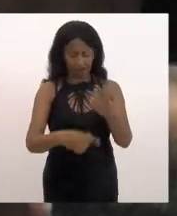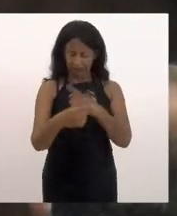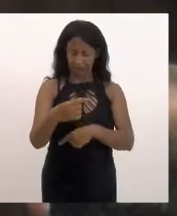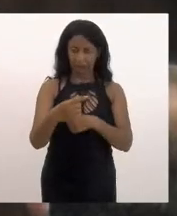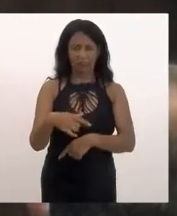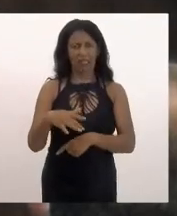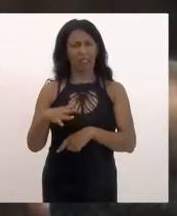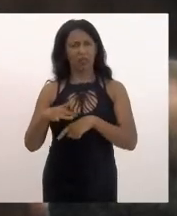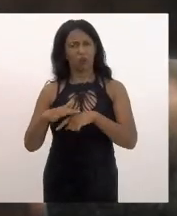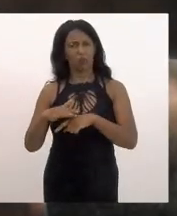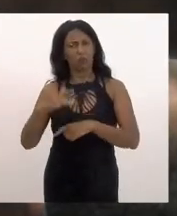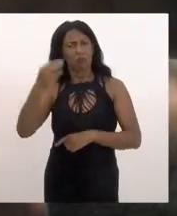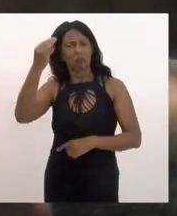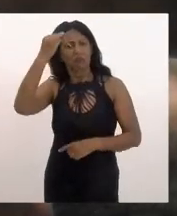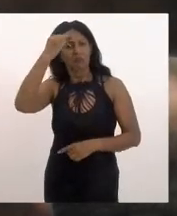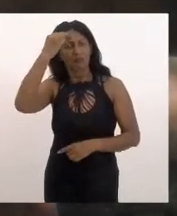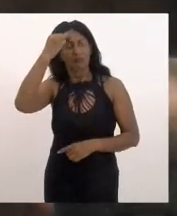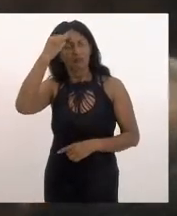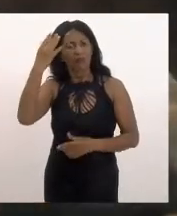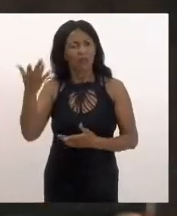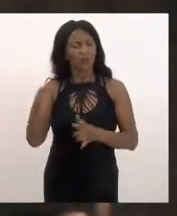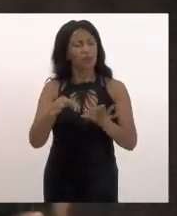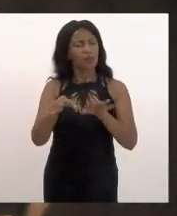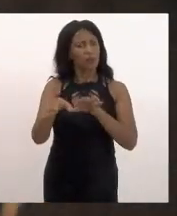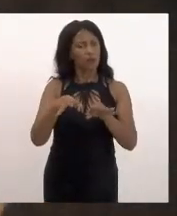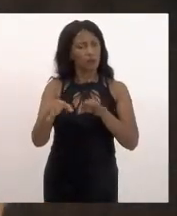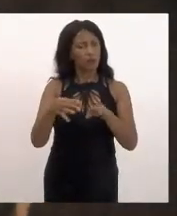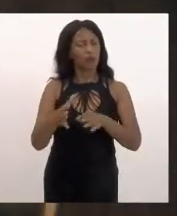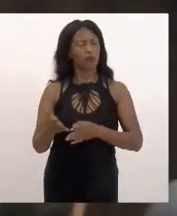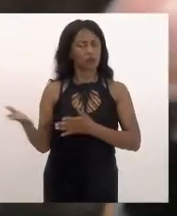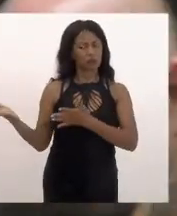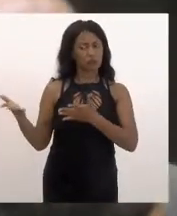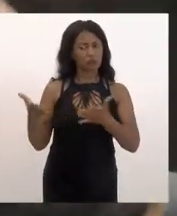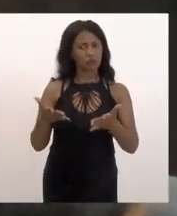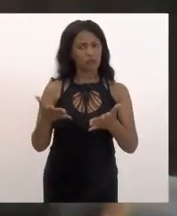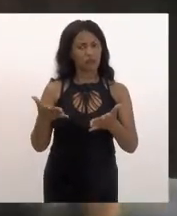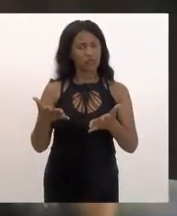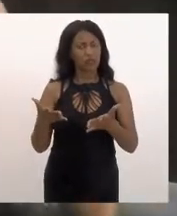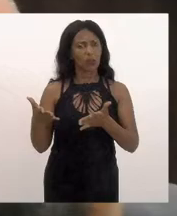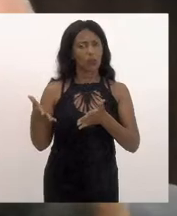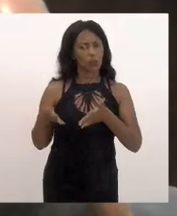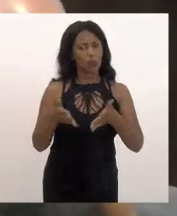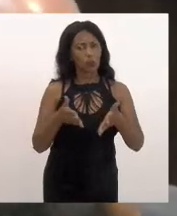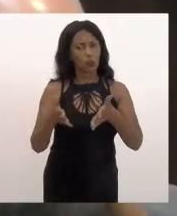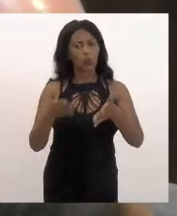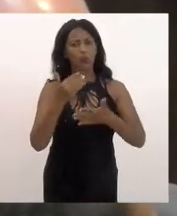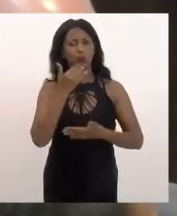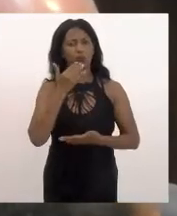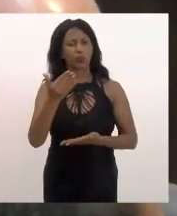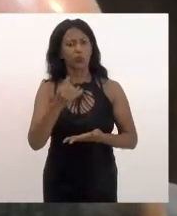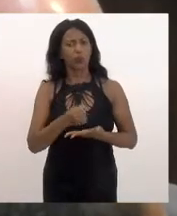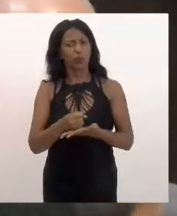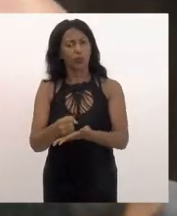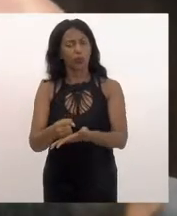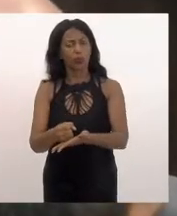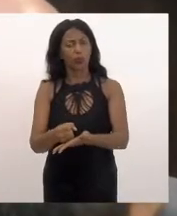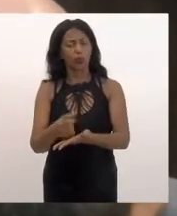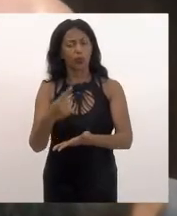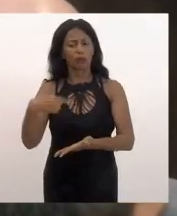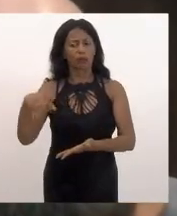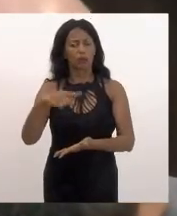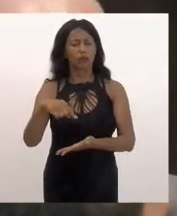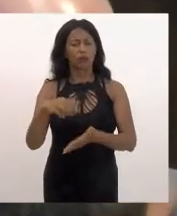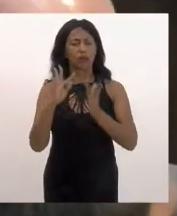de adoecimento mental. Então, esse é um projeto que vem na luz de um pedido de socorro das